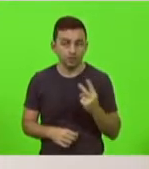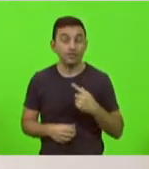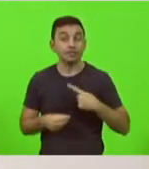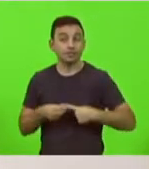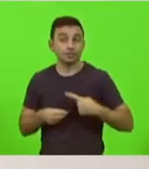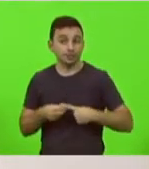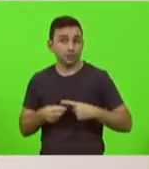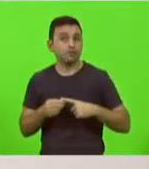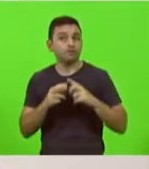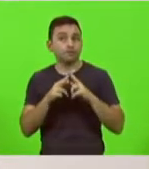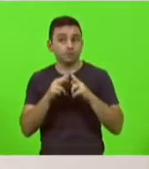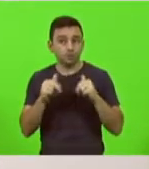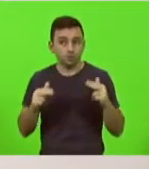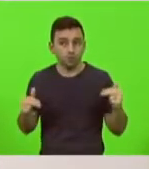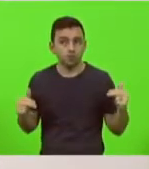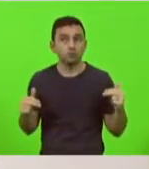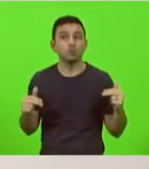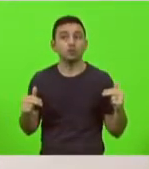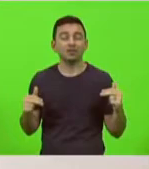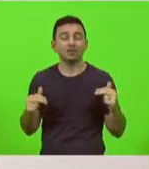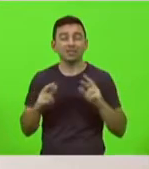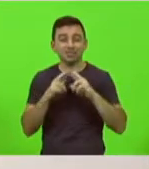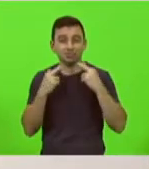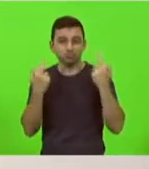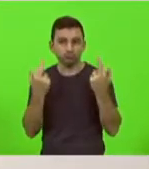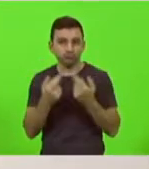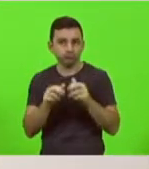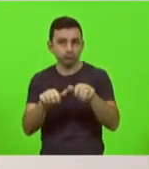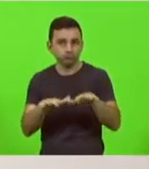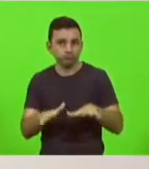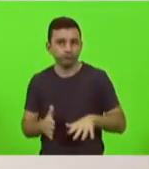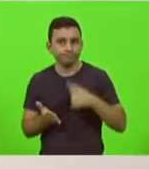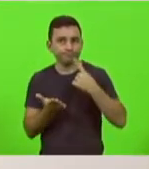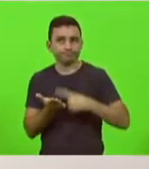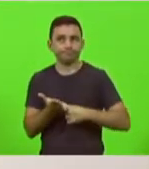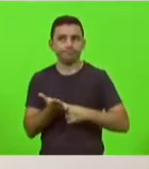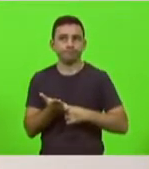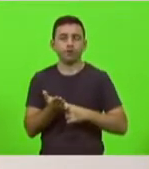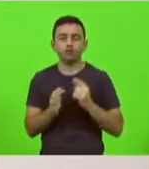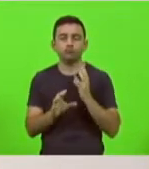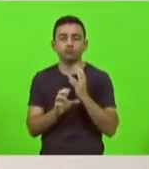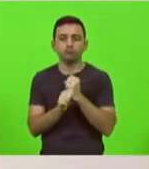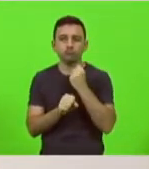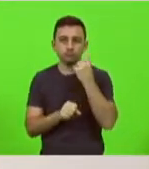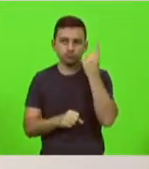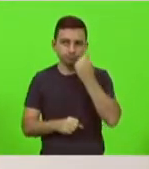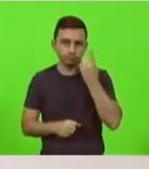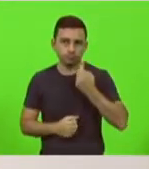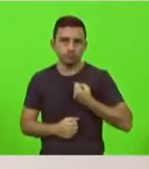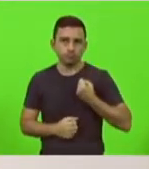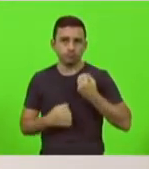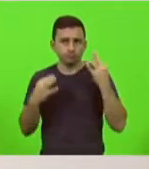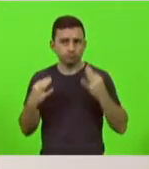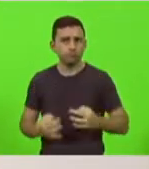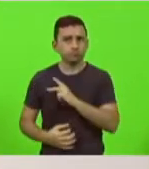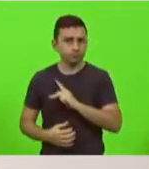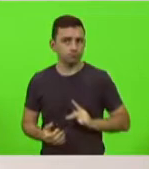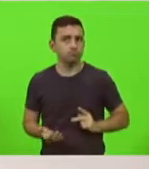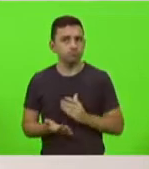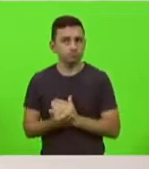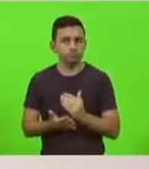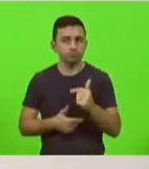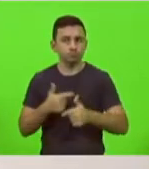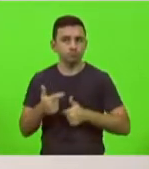de Florianópolis, reuniu-se a Assembleia Legislativa em sessão ordinária. Havendo quórum regimental, o senhor presidente declarou abertos